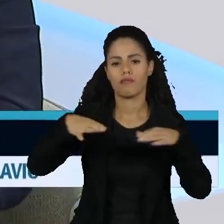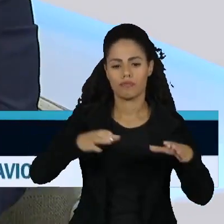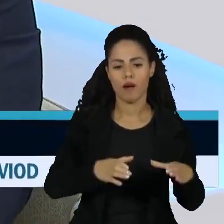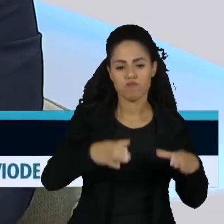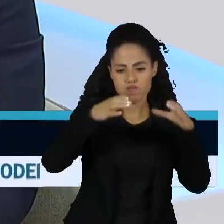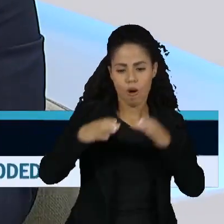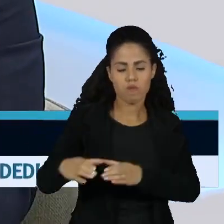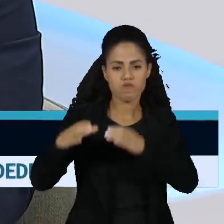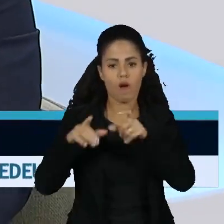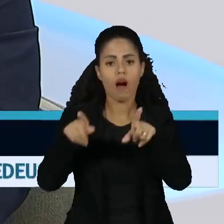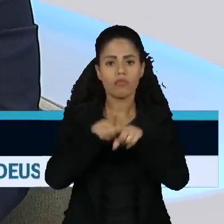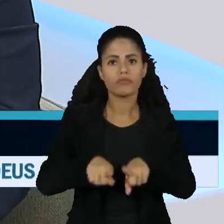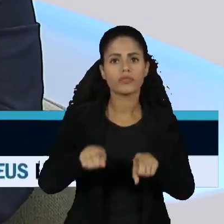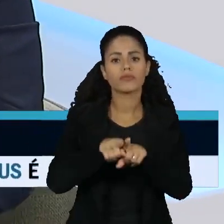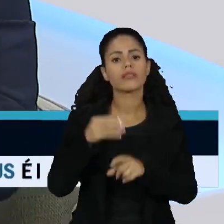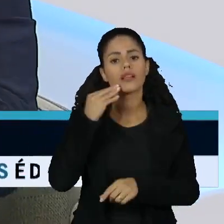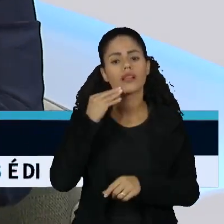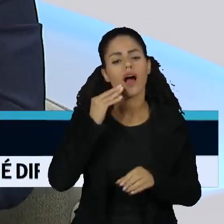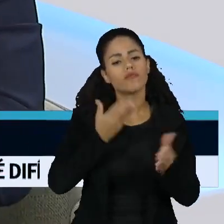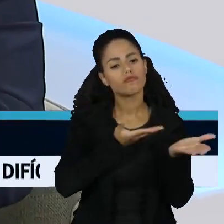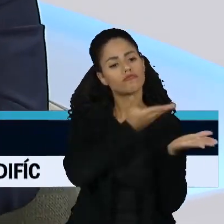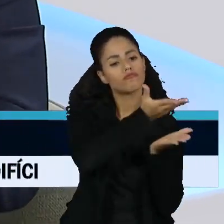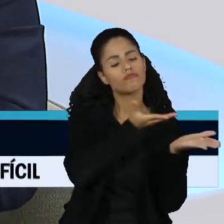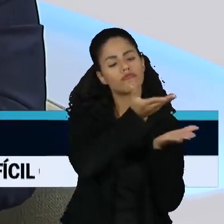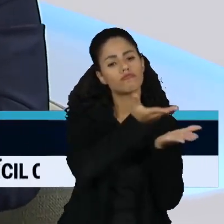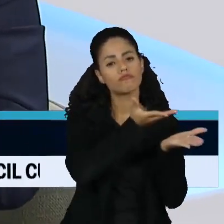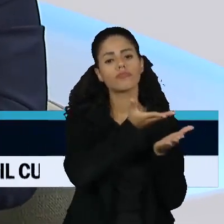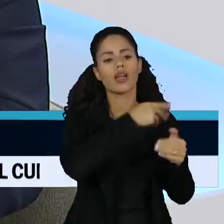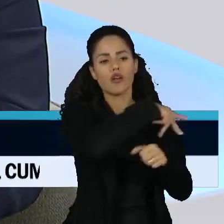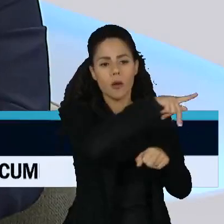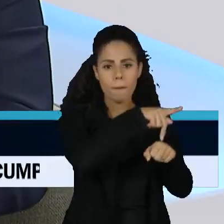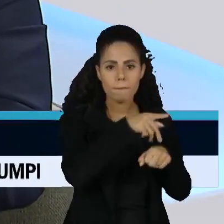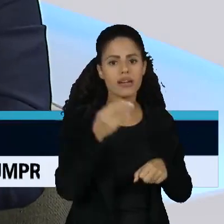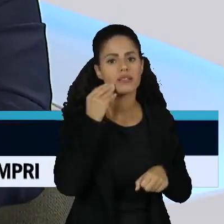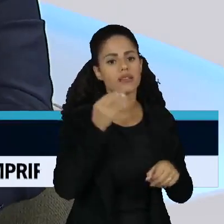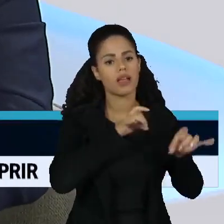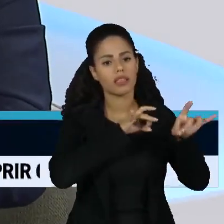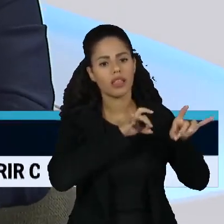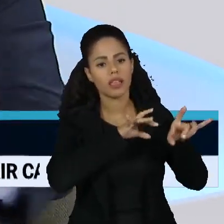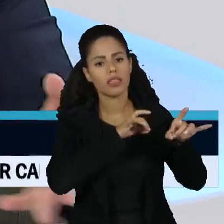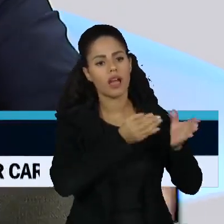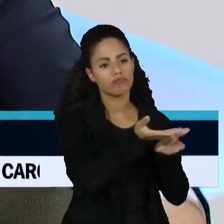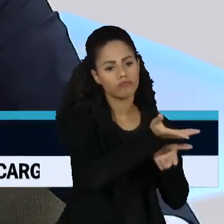estamos inseridos na comunidade internacional, inclusive quanto a trocas técnicas. Sim. De petróleo, de produtos e tal.